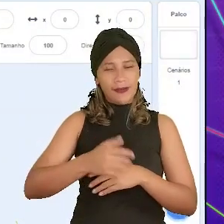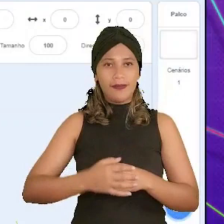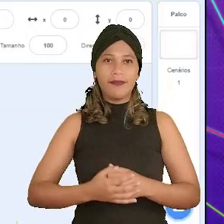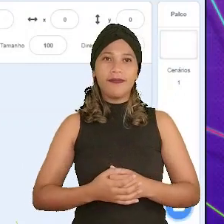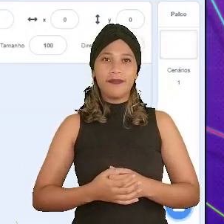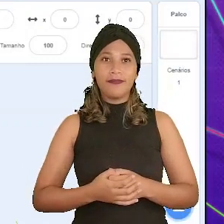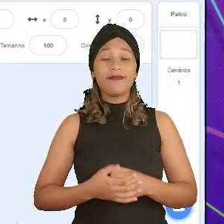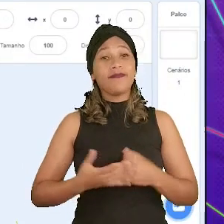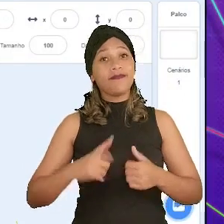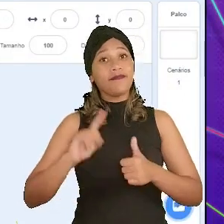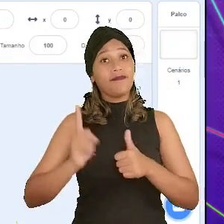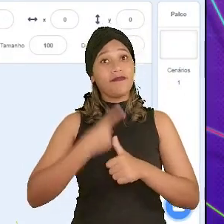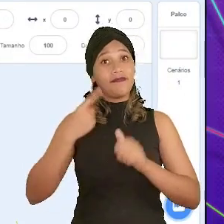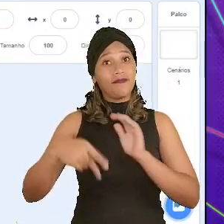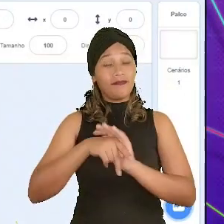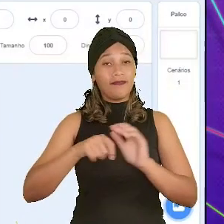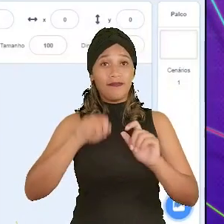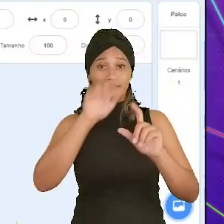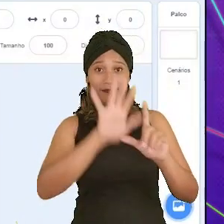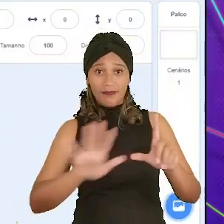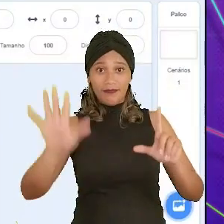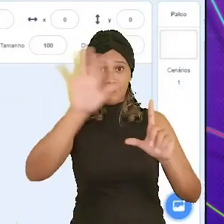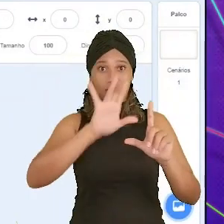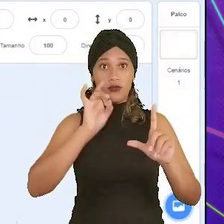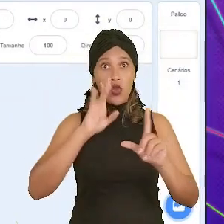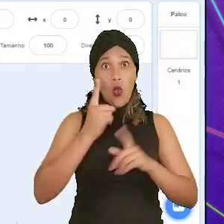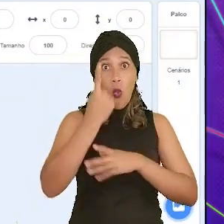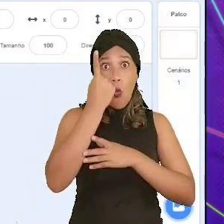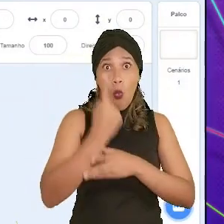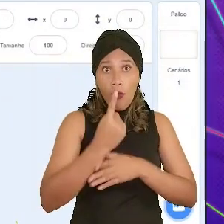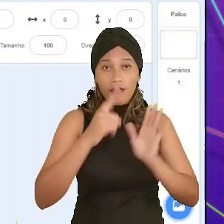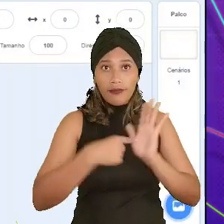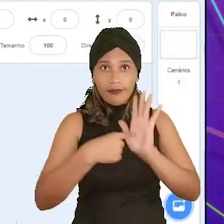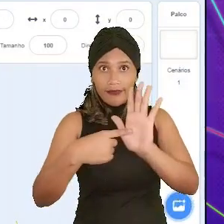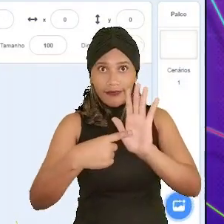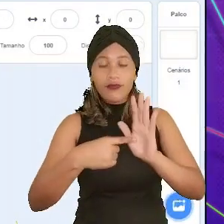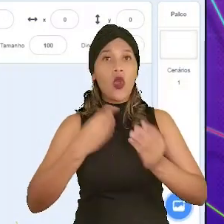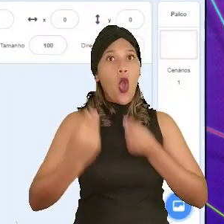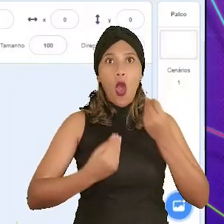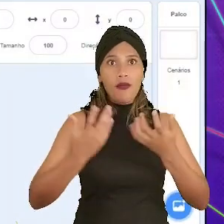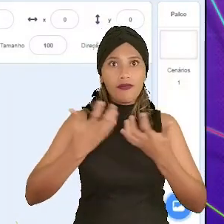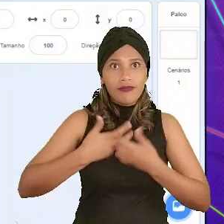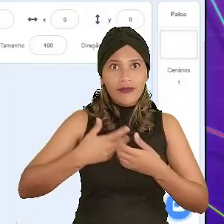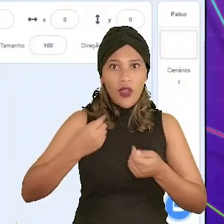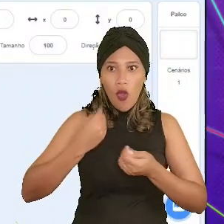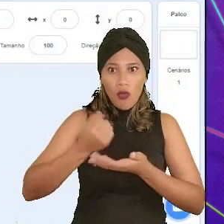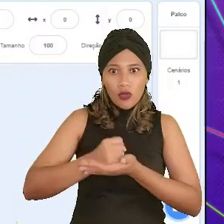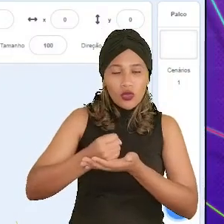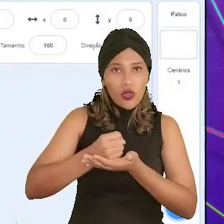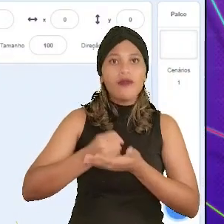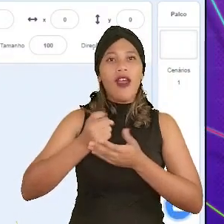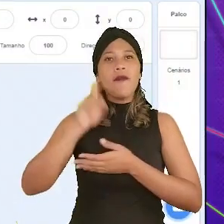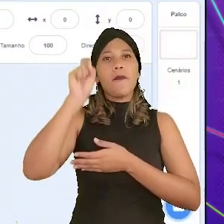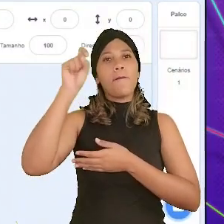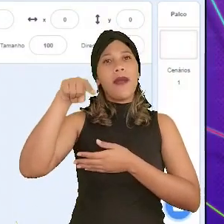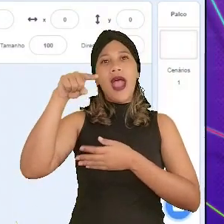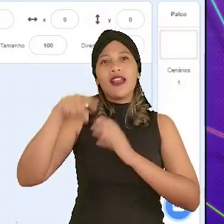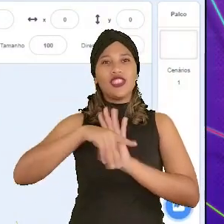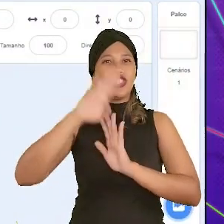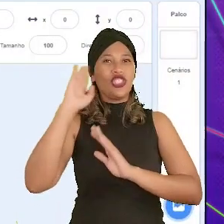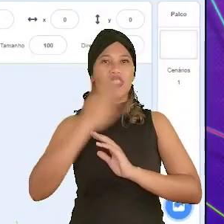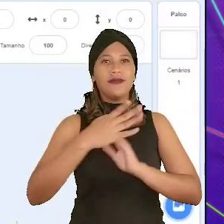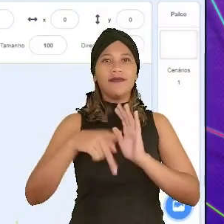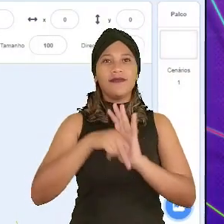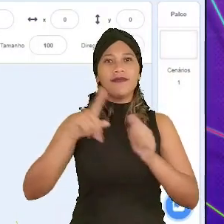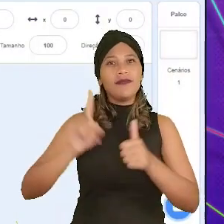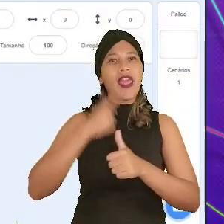dicas. Já que essa primeira tela só tem uma demonstração de como fica nosso jogo, a gente vai já apertar a setinha para